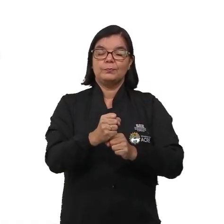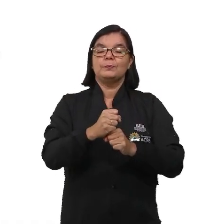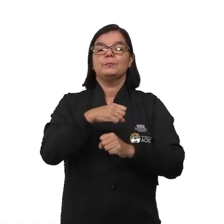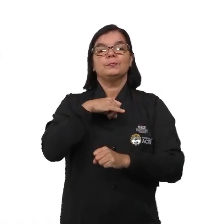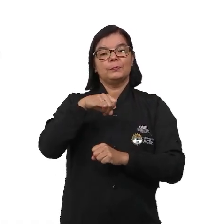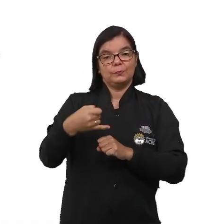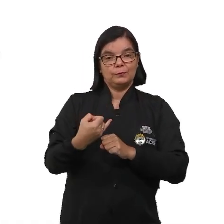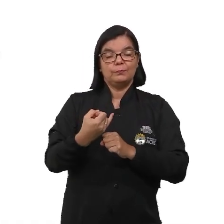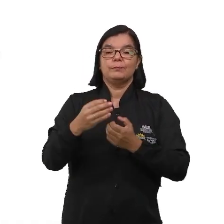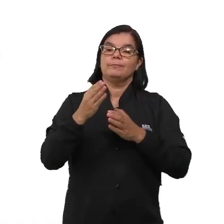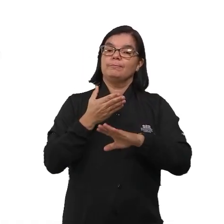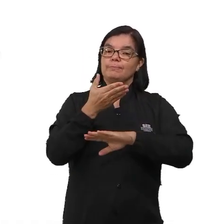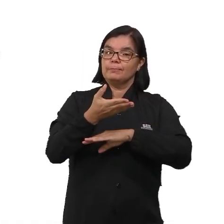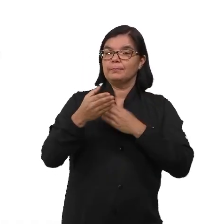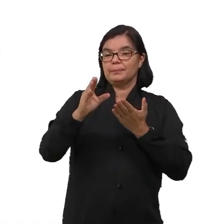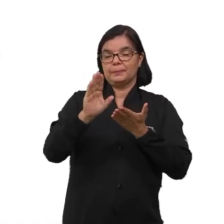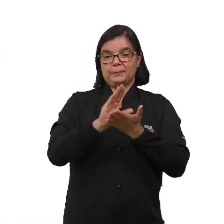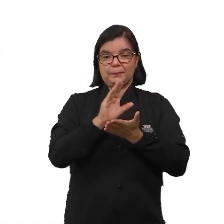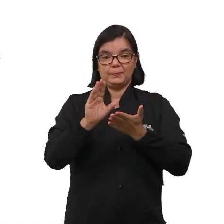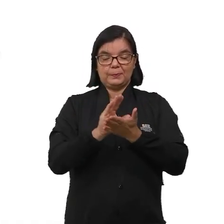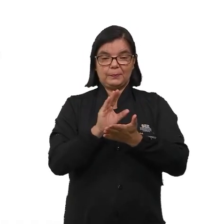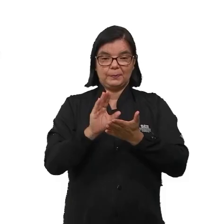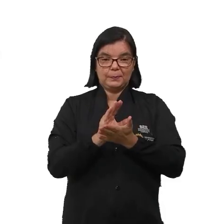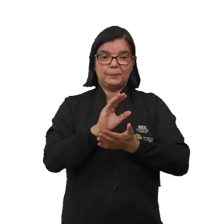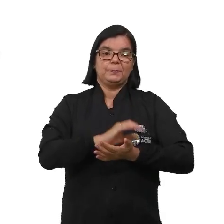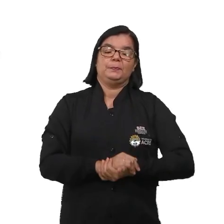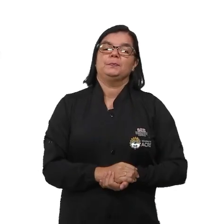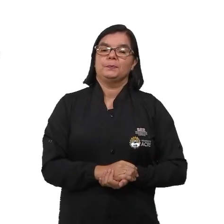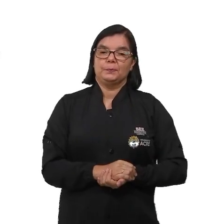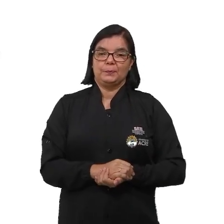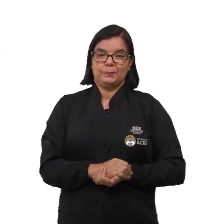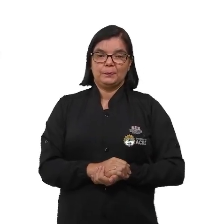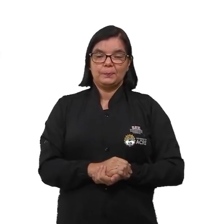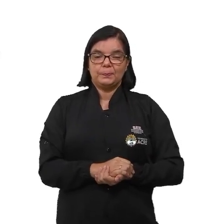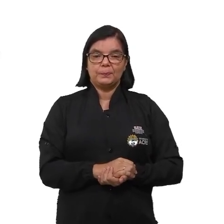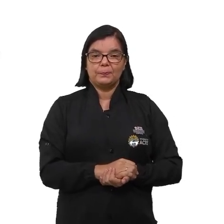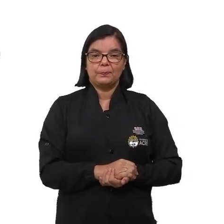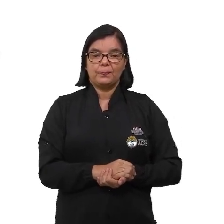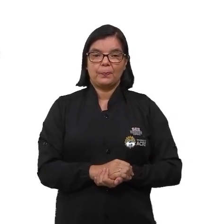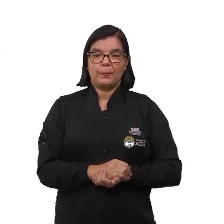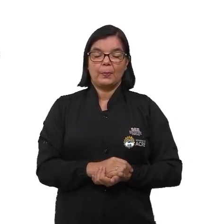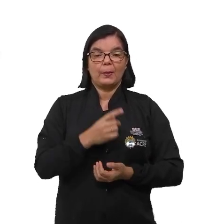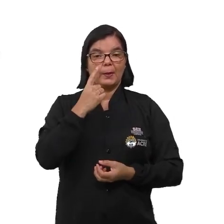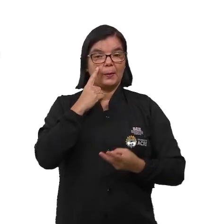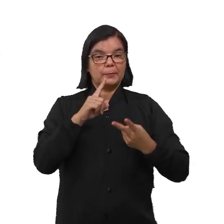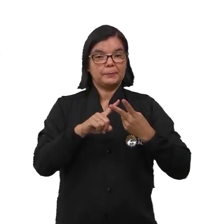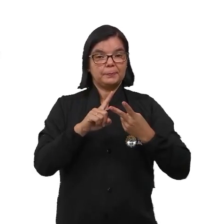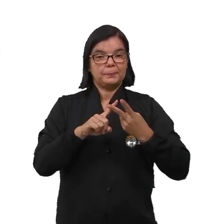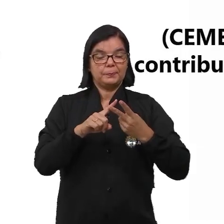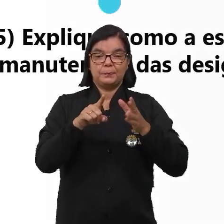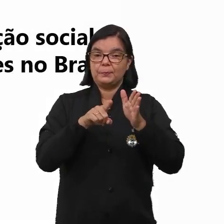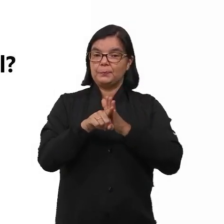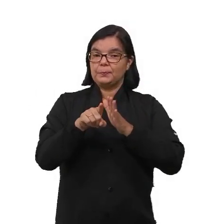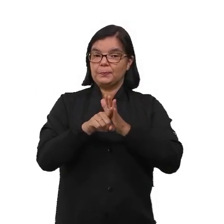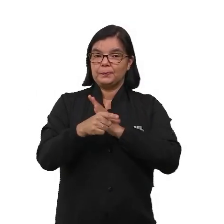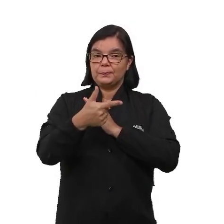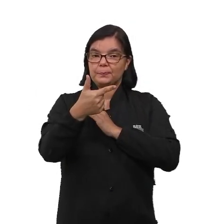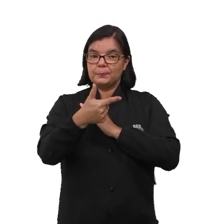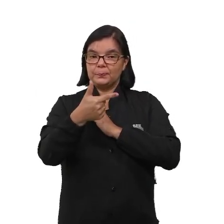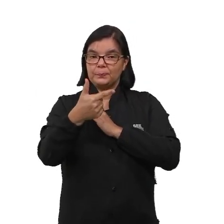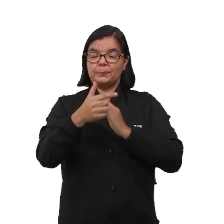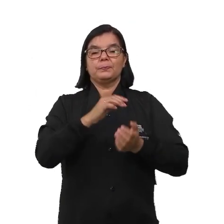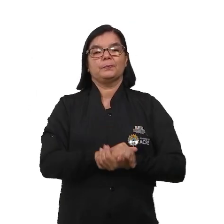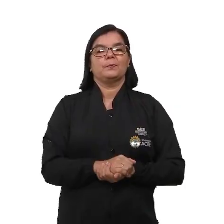poder, prestígio e acesso a recursos. Vamos avançar para a nossa segunda